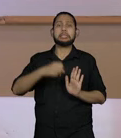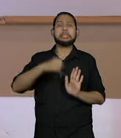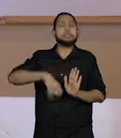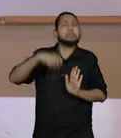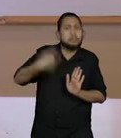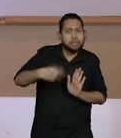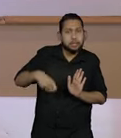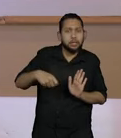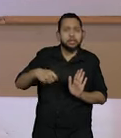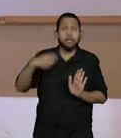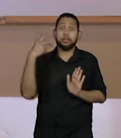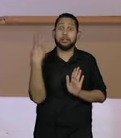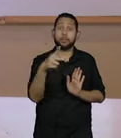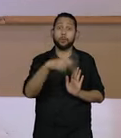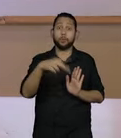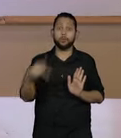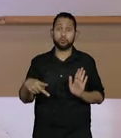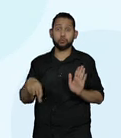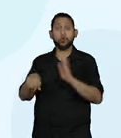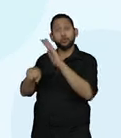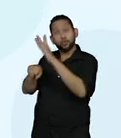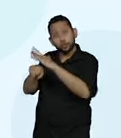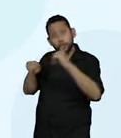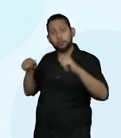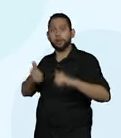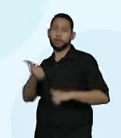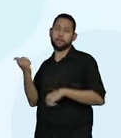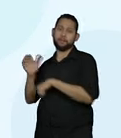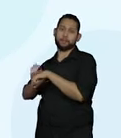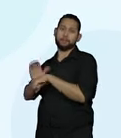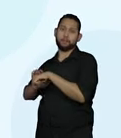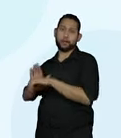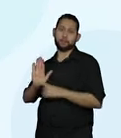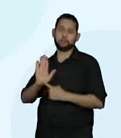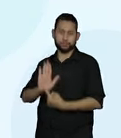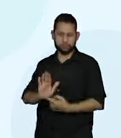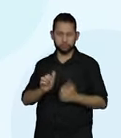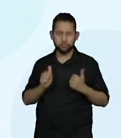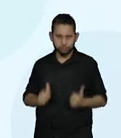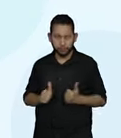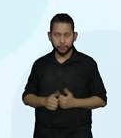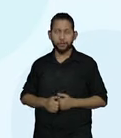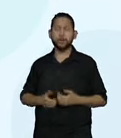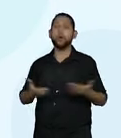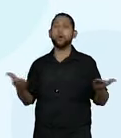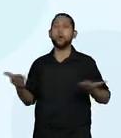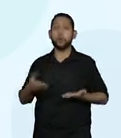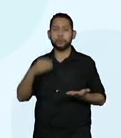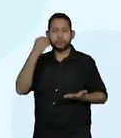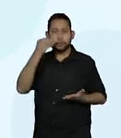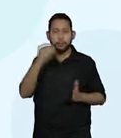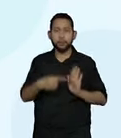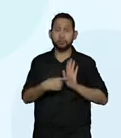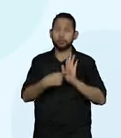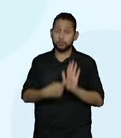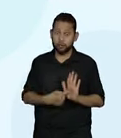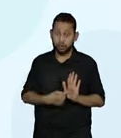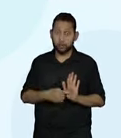da escola pode fazê-los. Os experimentos que iremos demonstrar na aula só deverão ser executados pelos